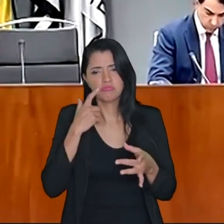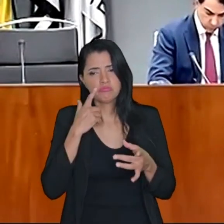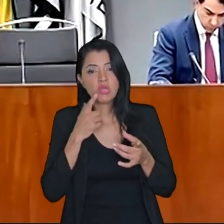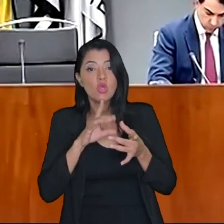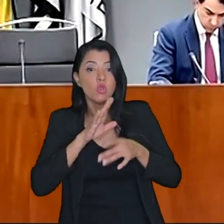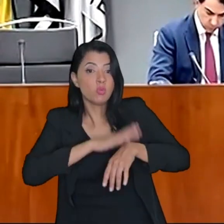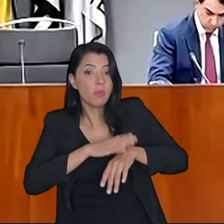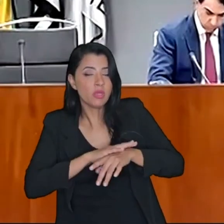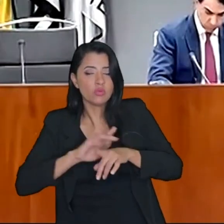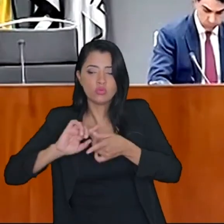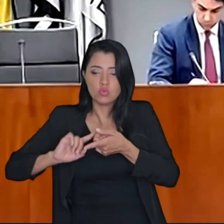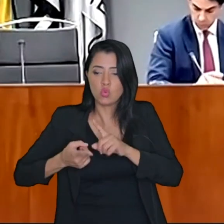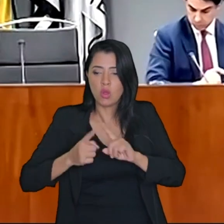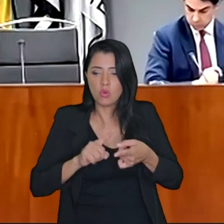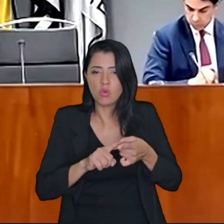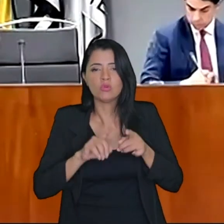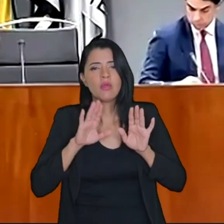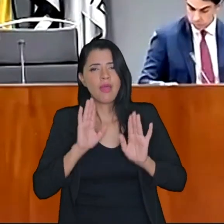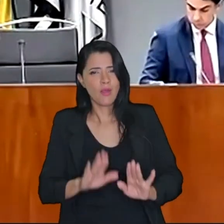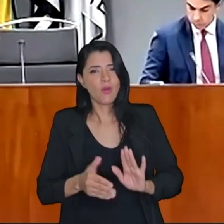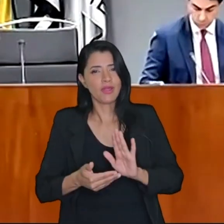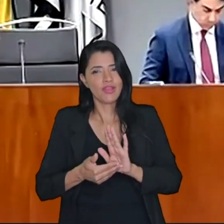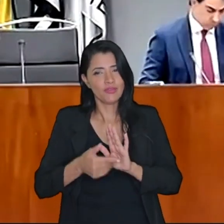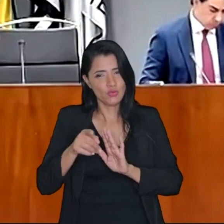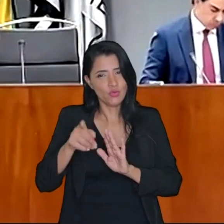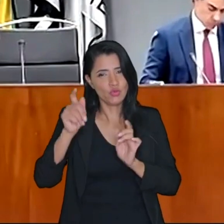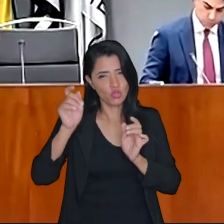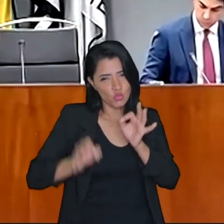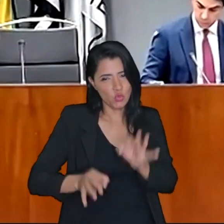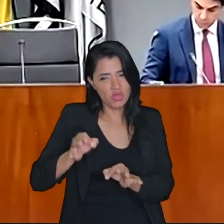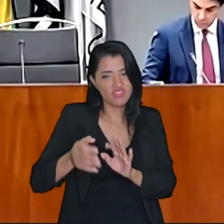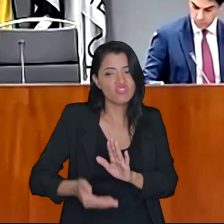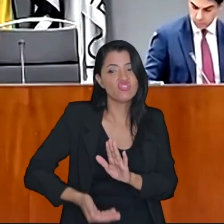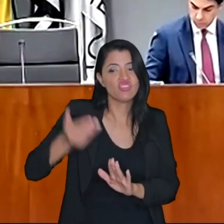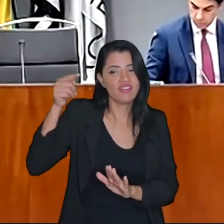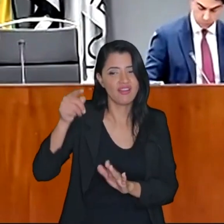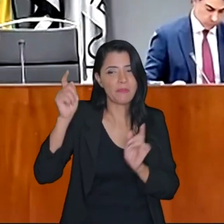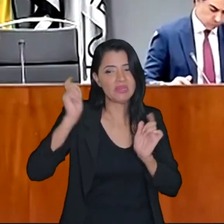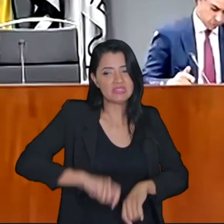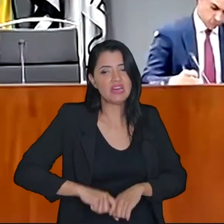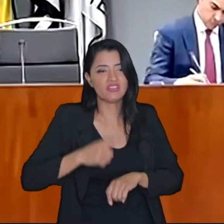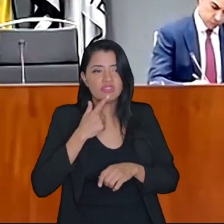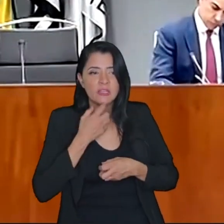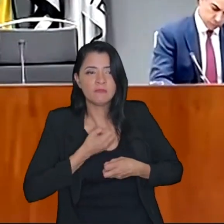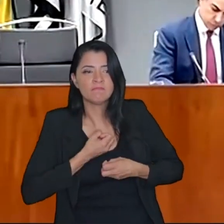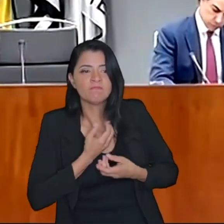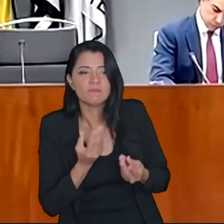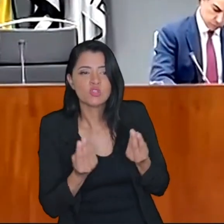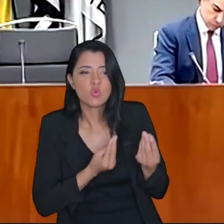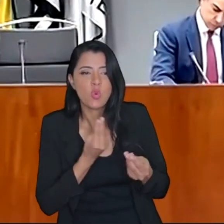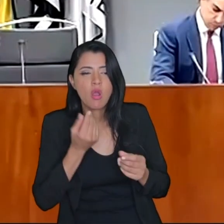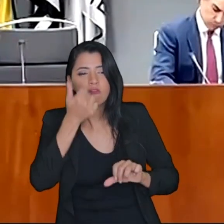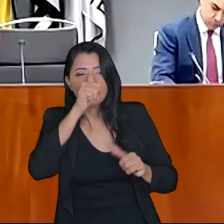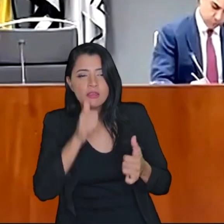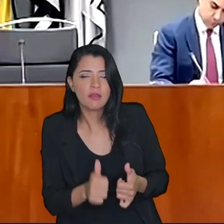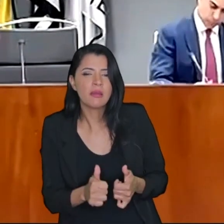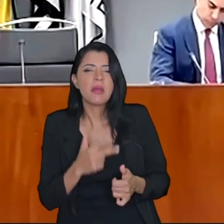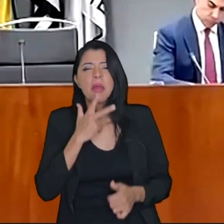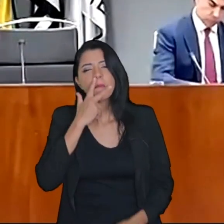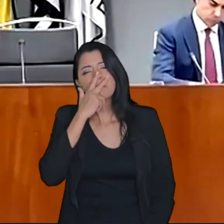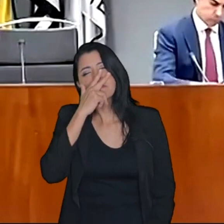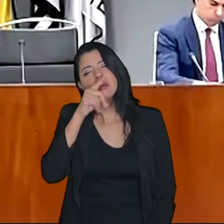do acordo. Sobre isso, tirar do juiz a capacidade de determinar o grau de colaboração, a mim me parece que se